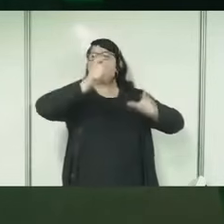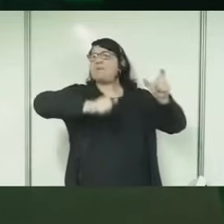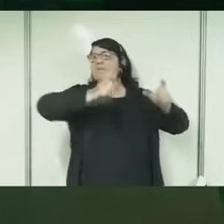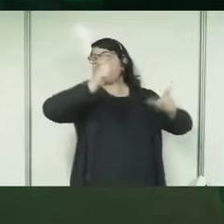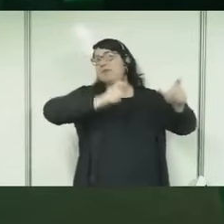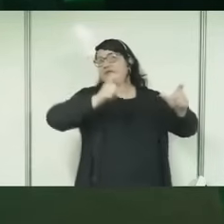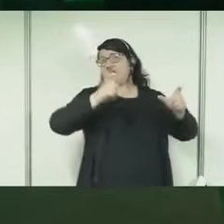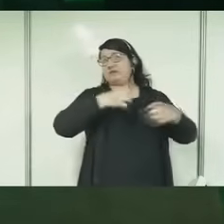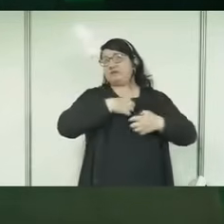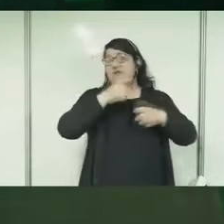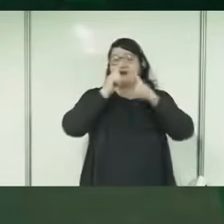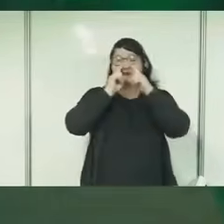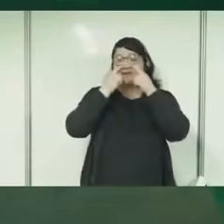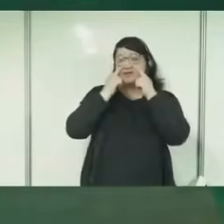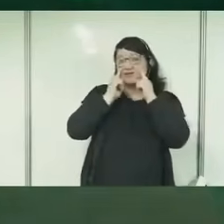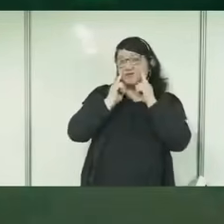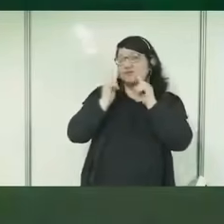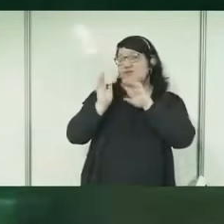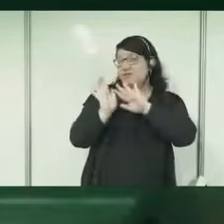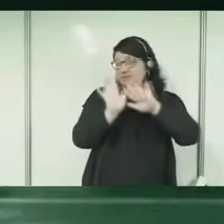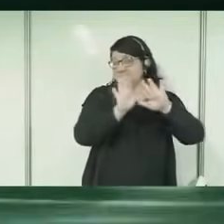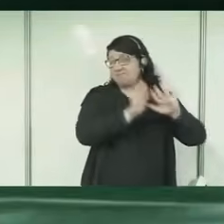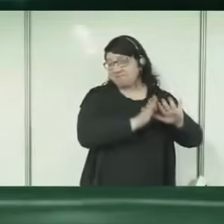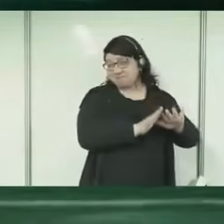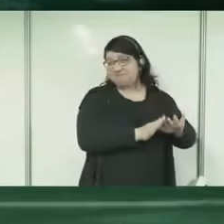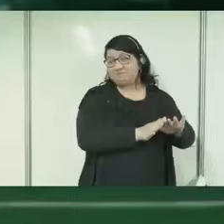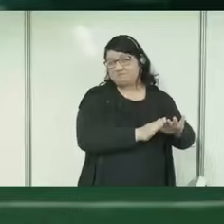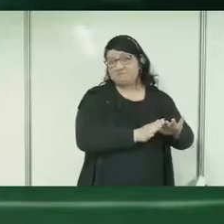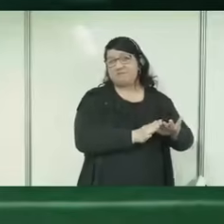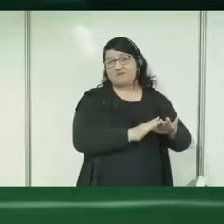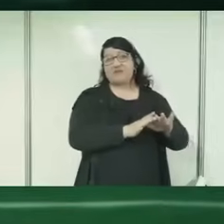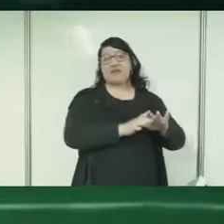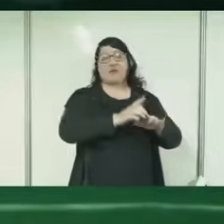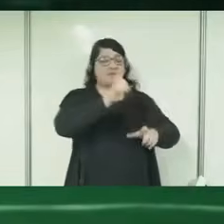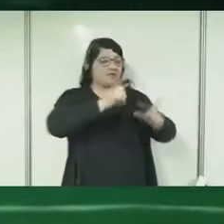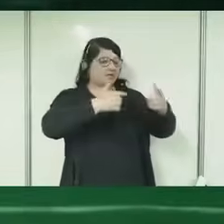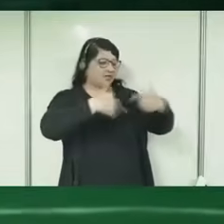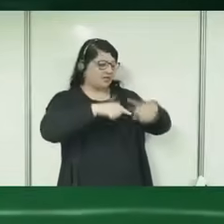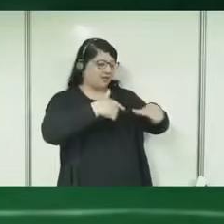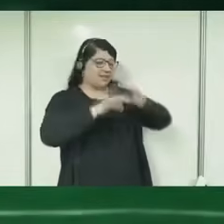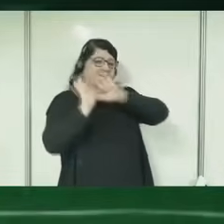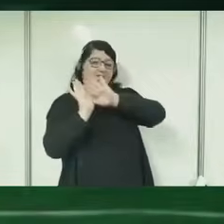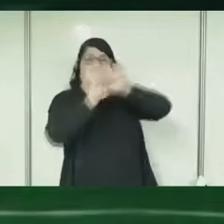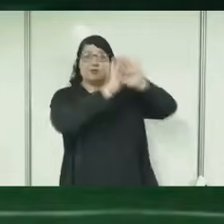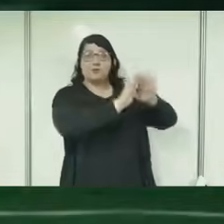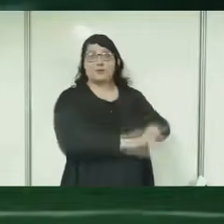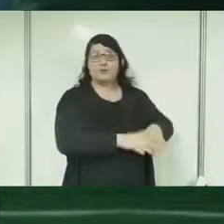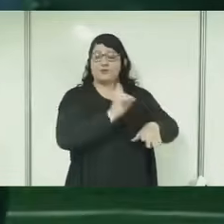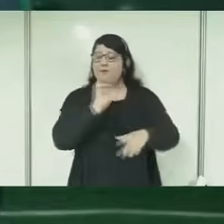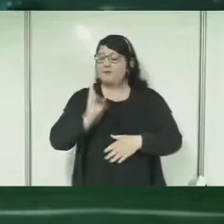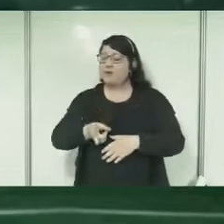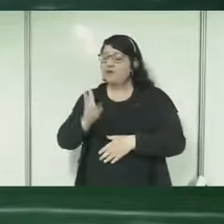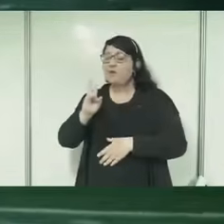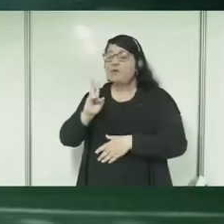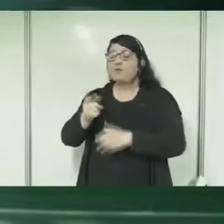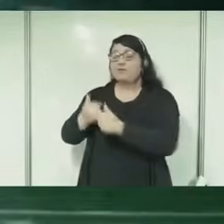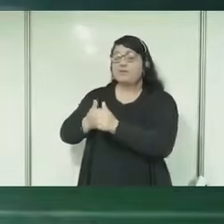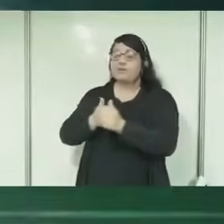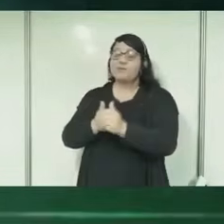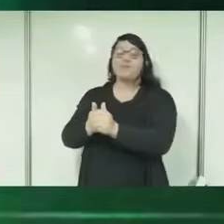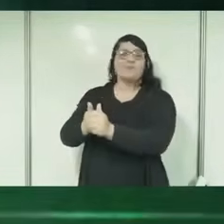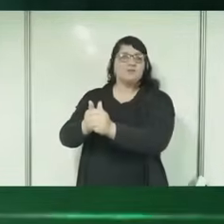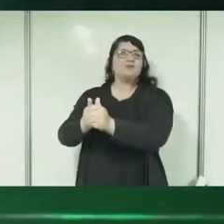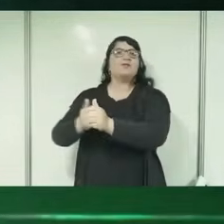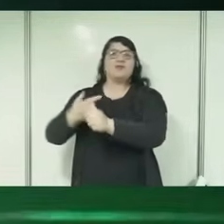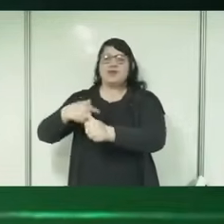Estar entre os operários que deixam tudo pra te levar. E fui lutar por um mundo novo,